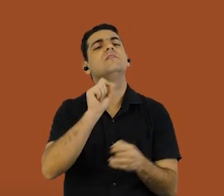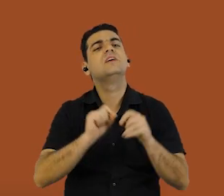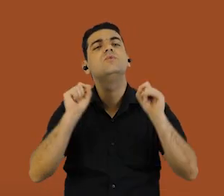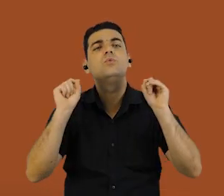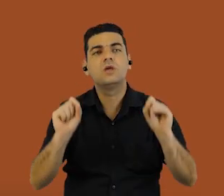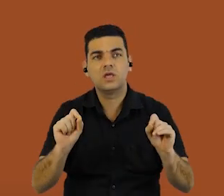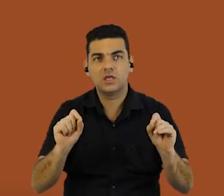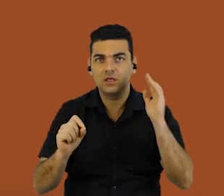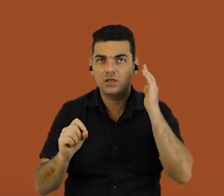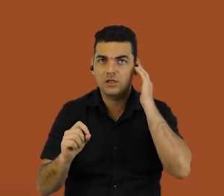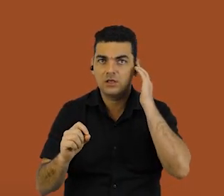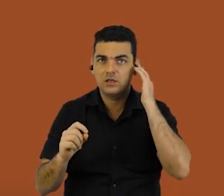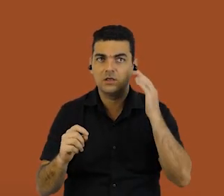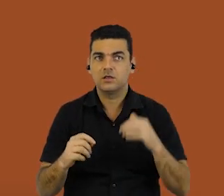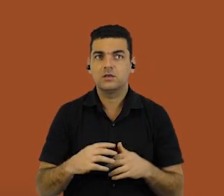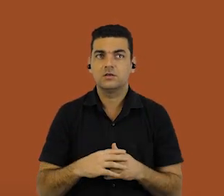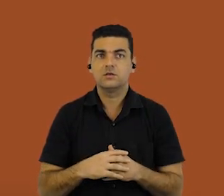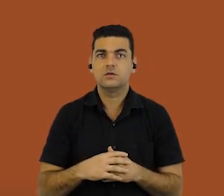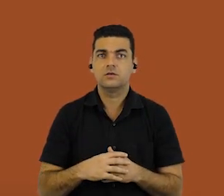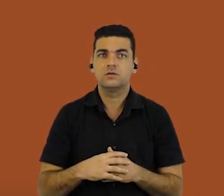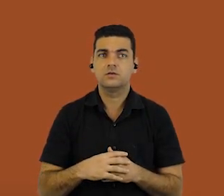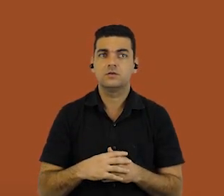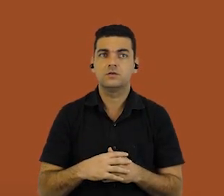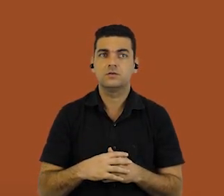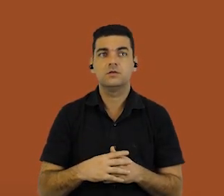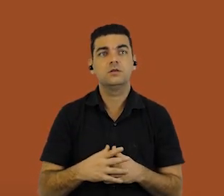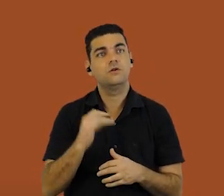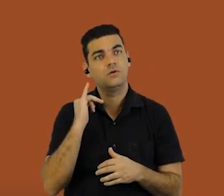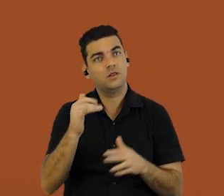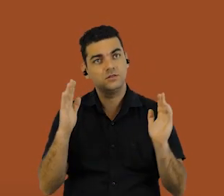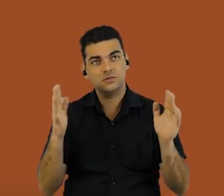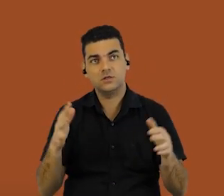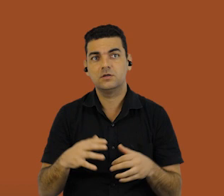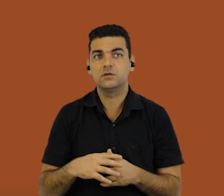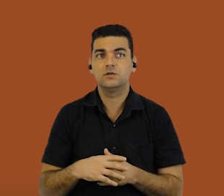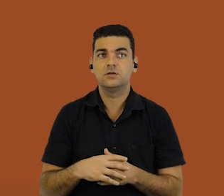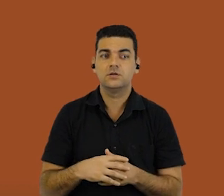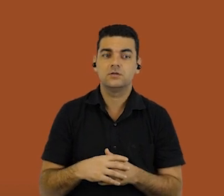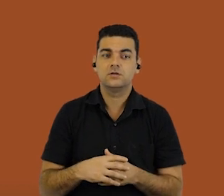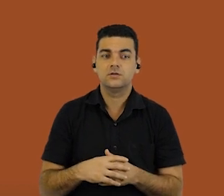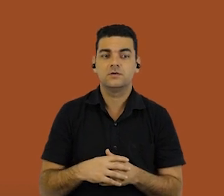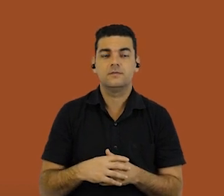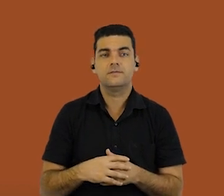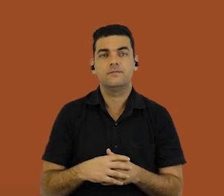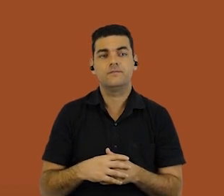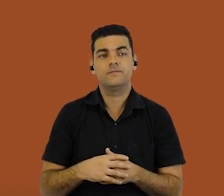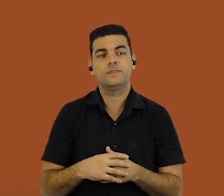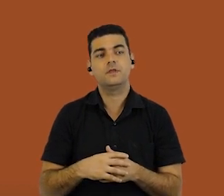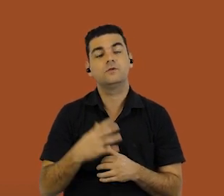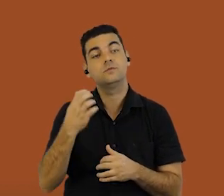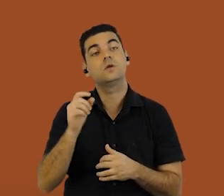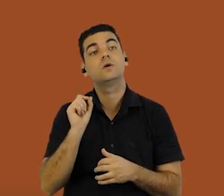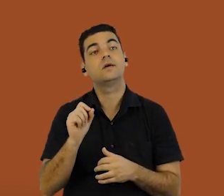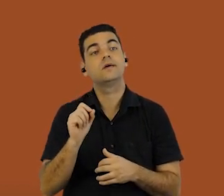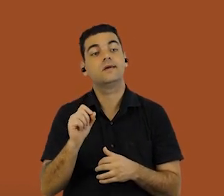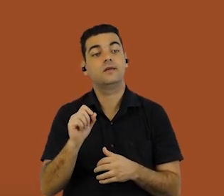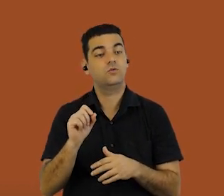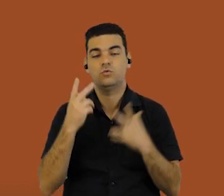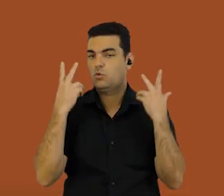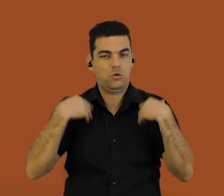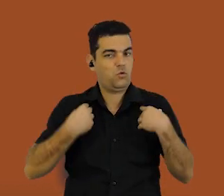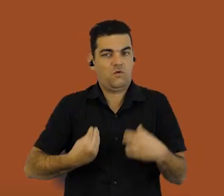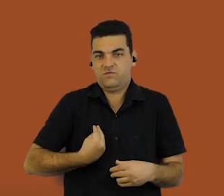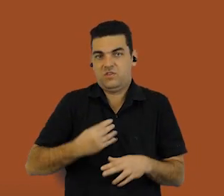fazia, né, na minha prática para pensar. E eu falei: eu não, eu faço, a única coisa que eu faço é